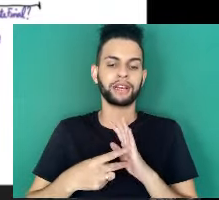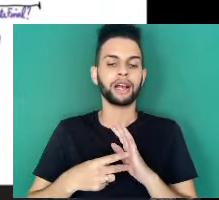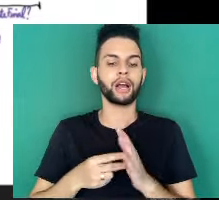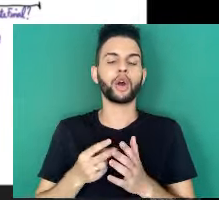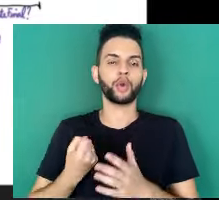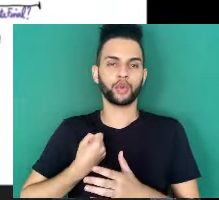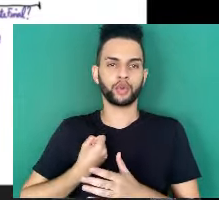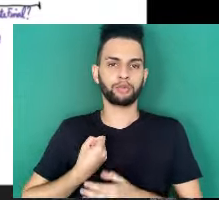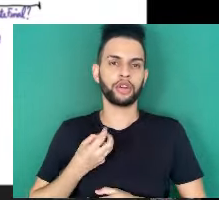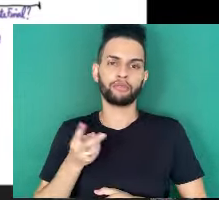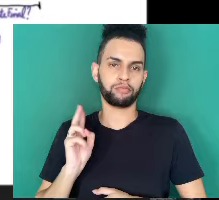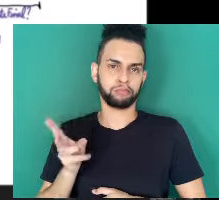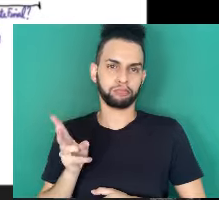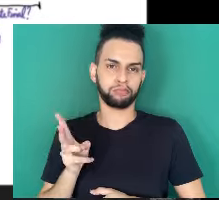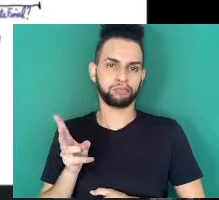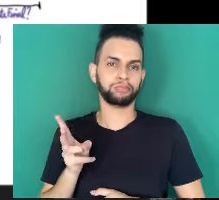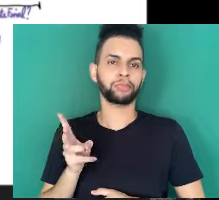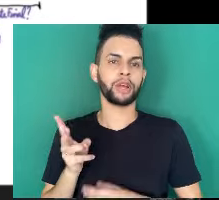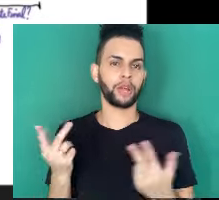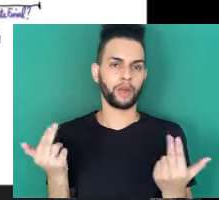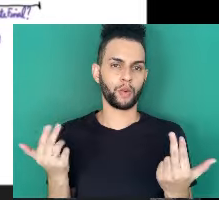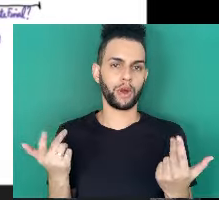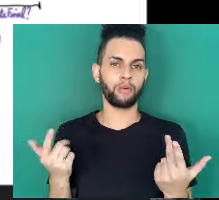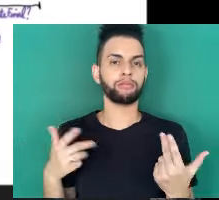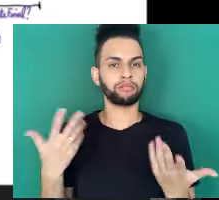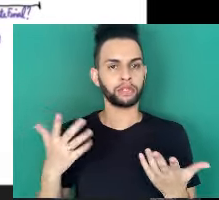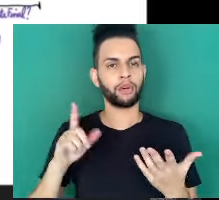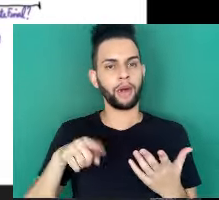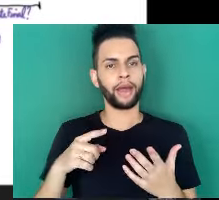vai ser elevado ao quadrado.